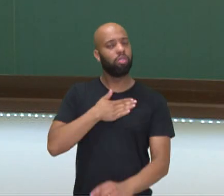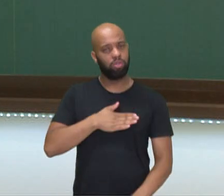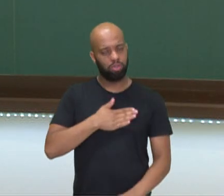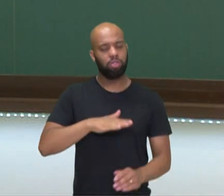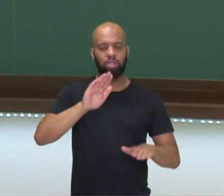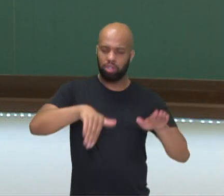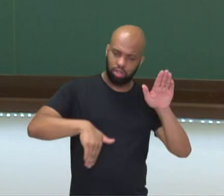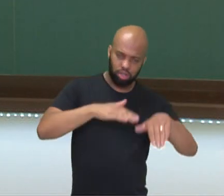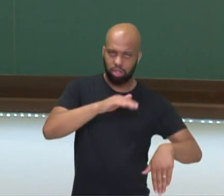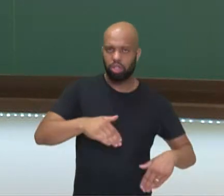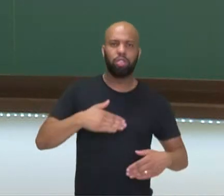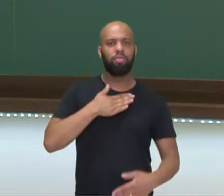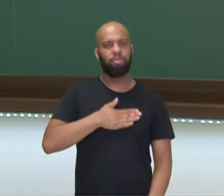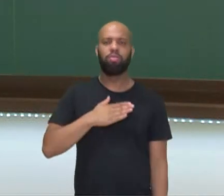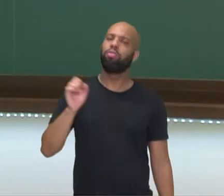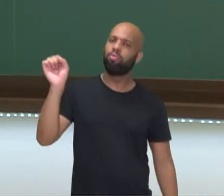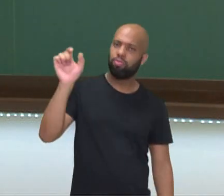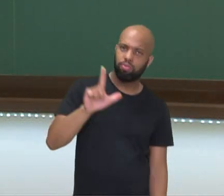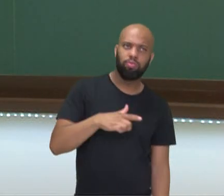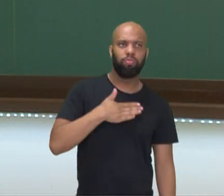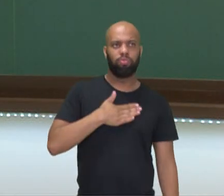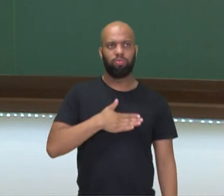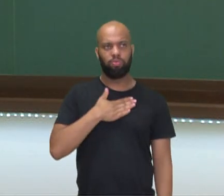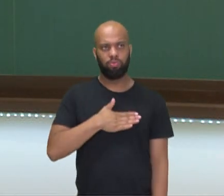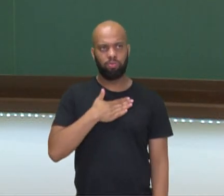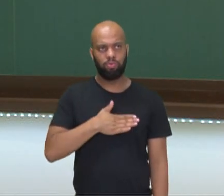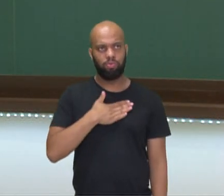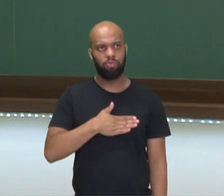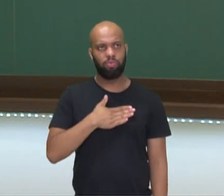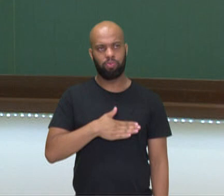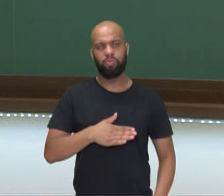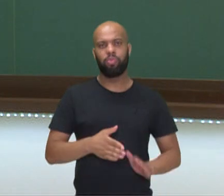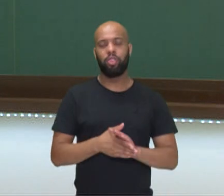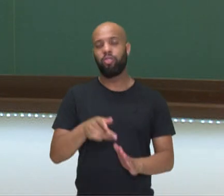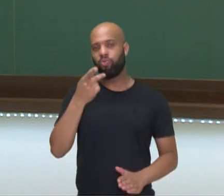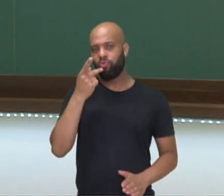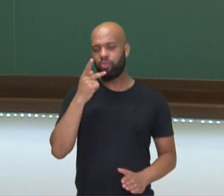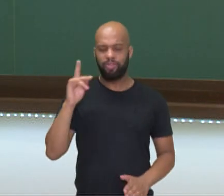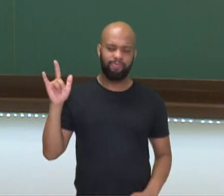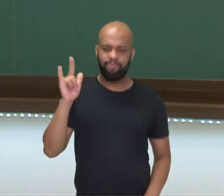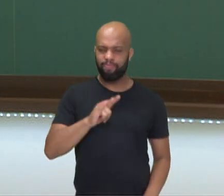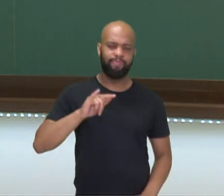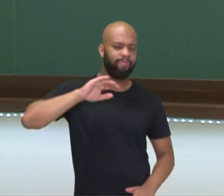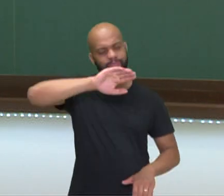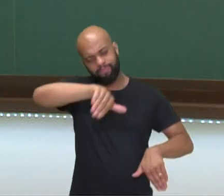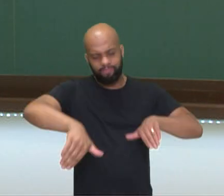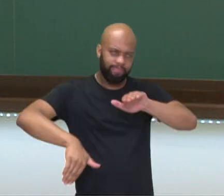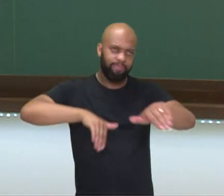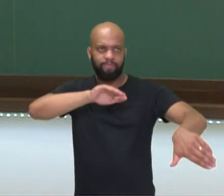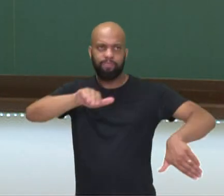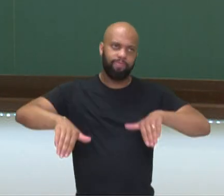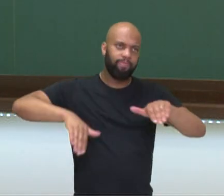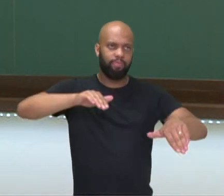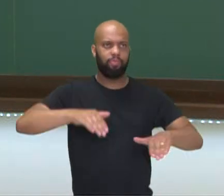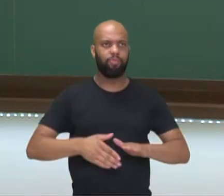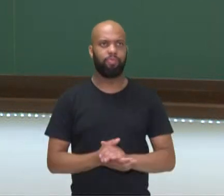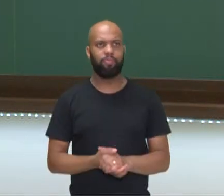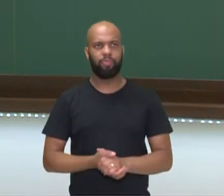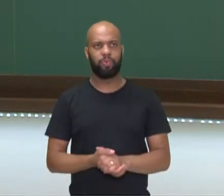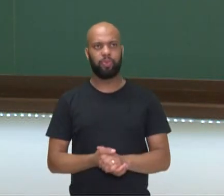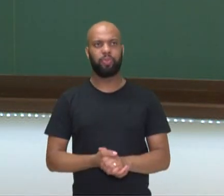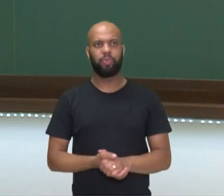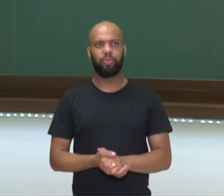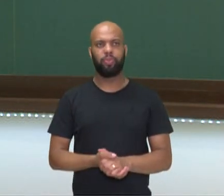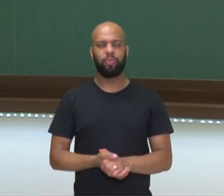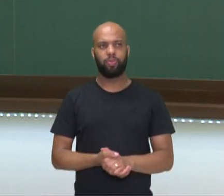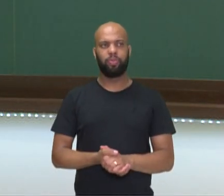nós temos ali, during the summer we love to swim, nós amamos nadar. ficar no sol e acampar, passar as noites nas